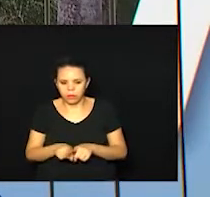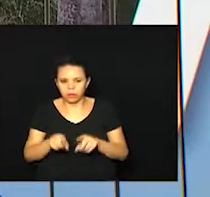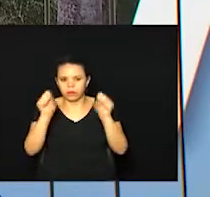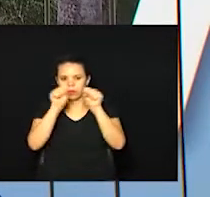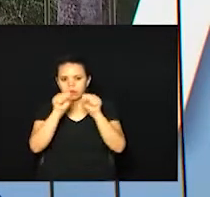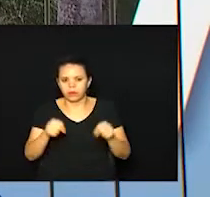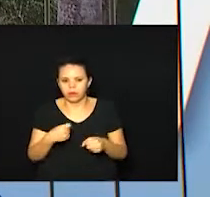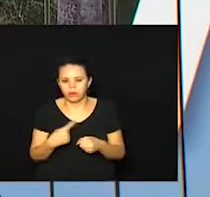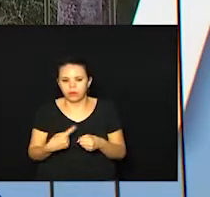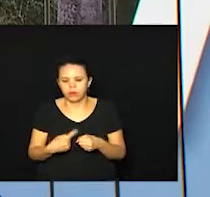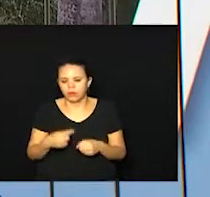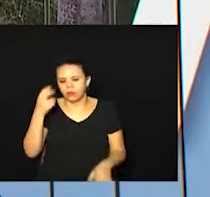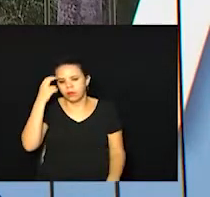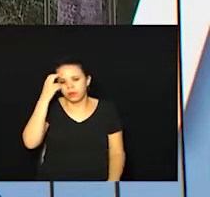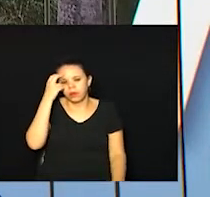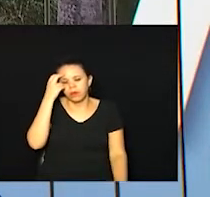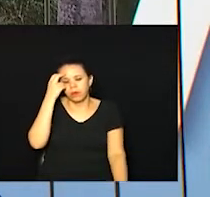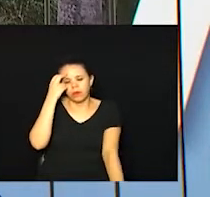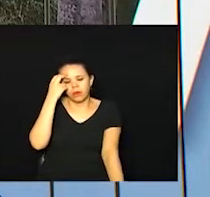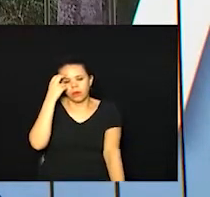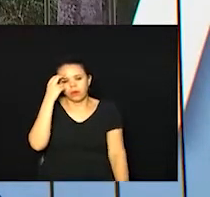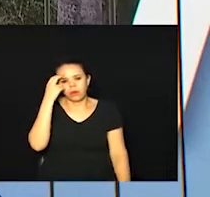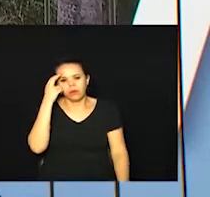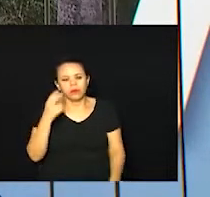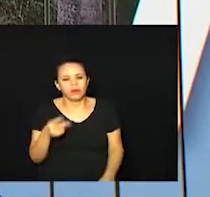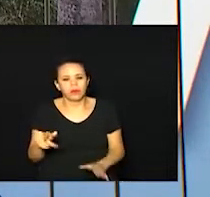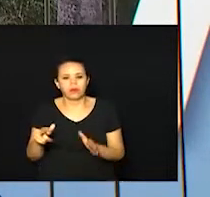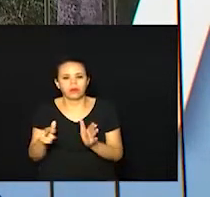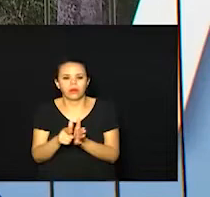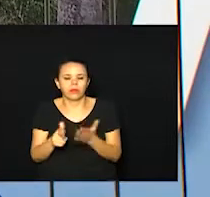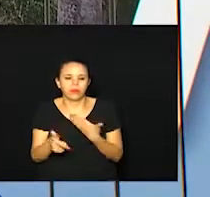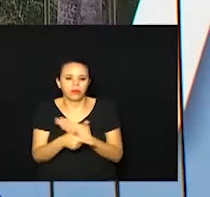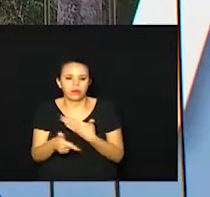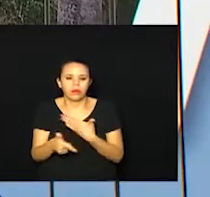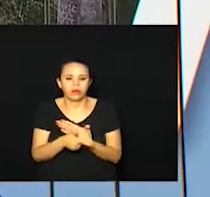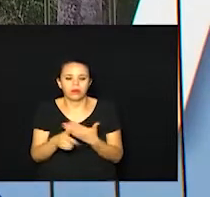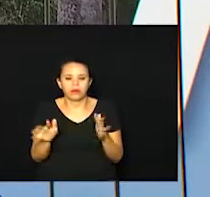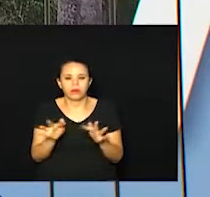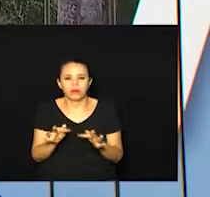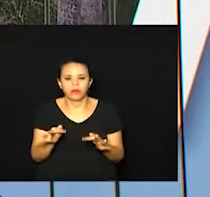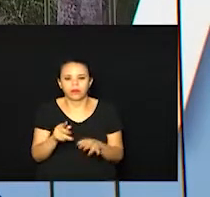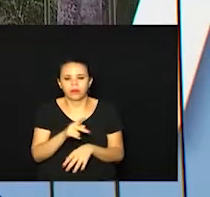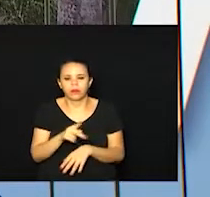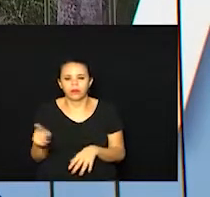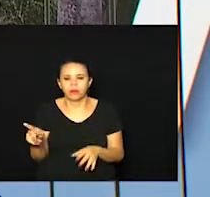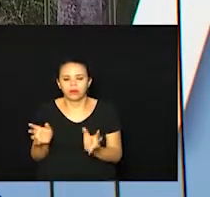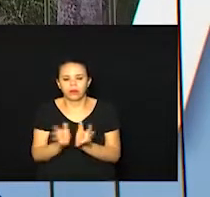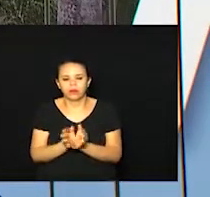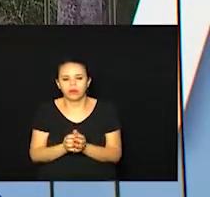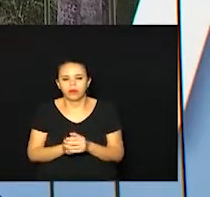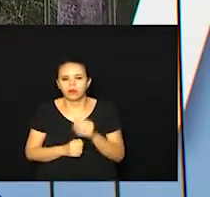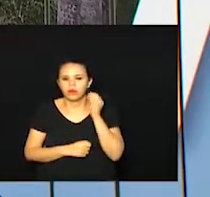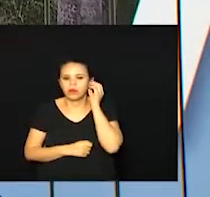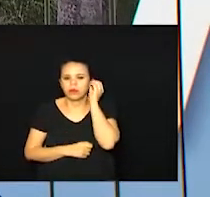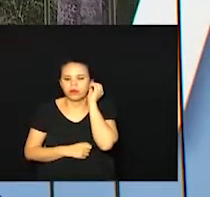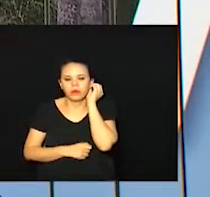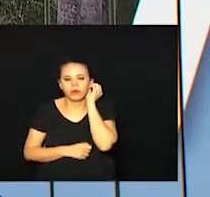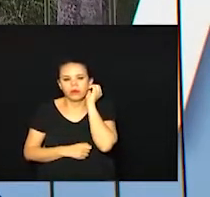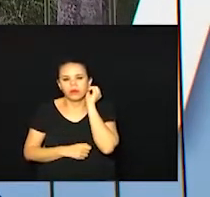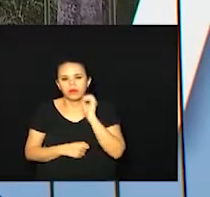Sistema Municipal de Cultura. O nosso papel, e eu fiquei muito feliz em ter presidido essa comissão,